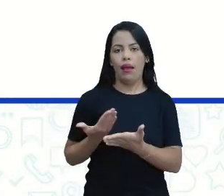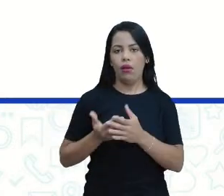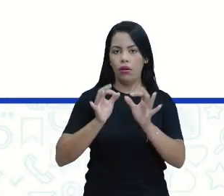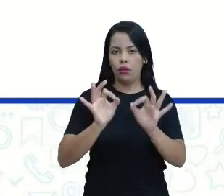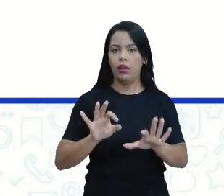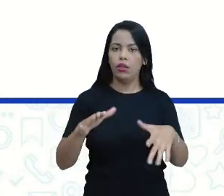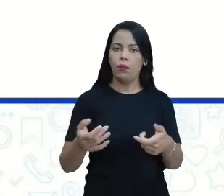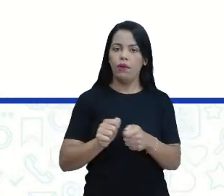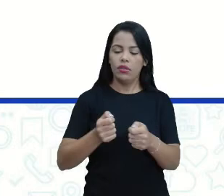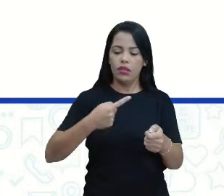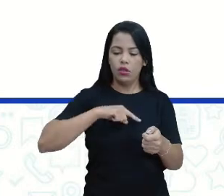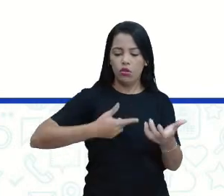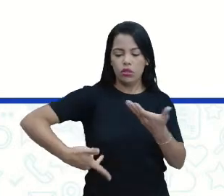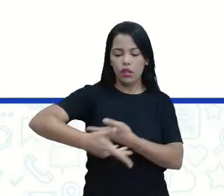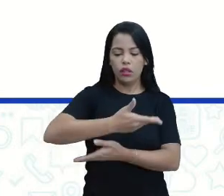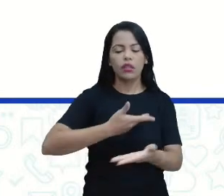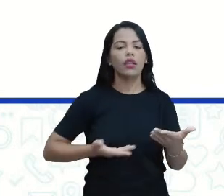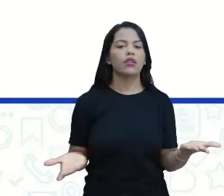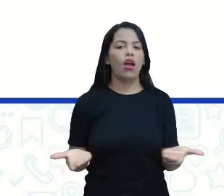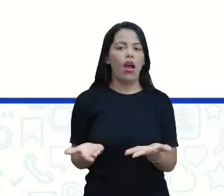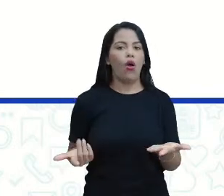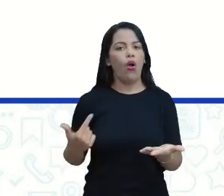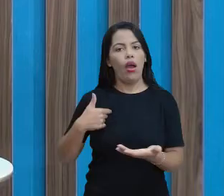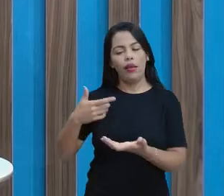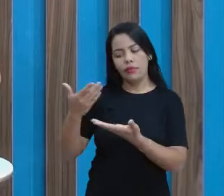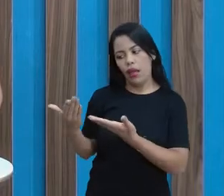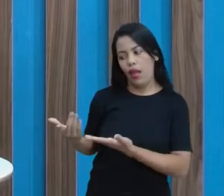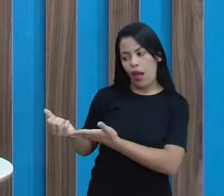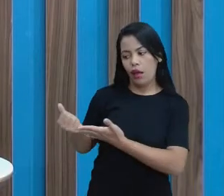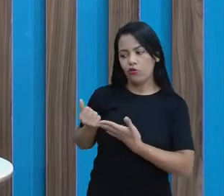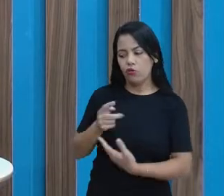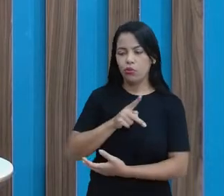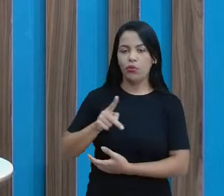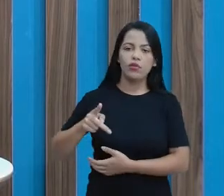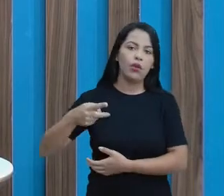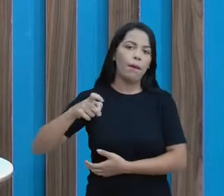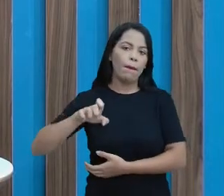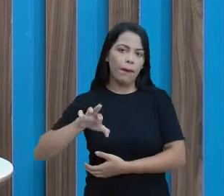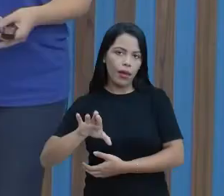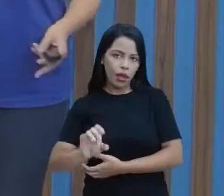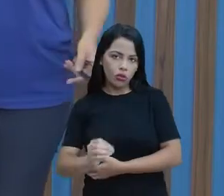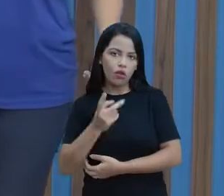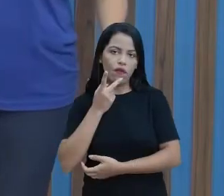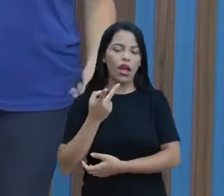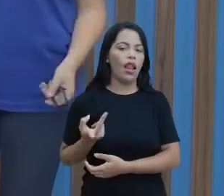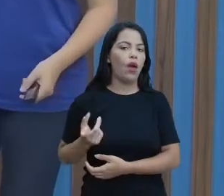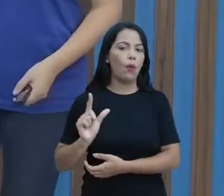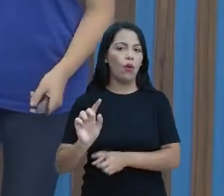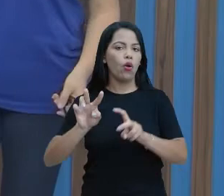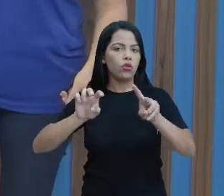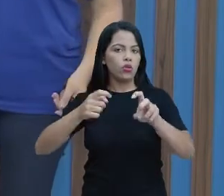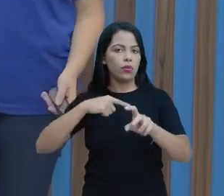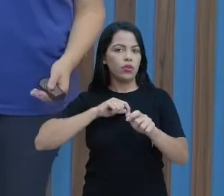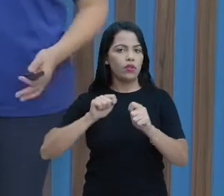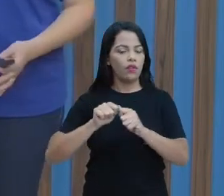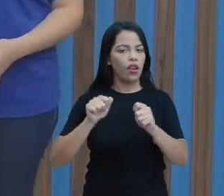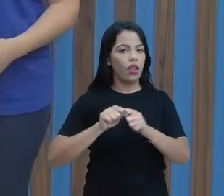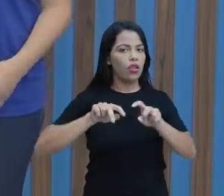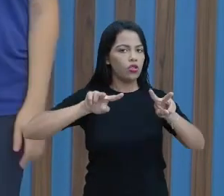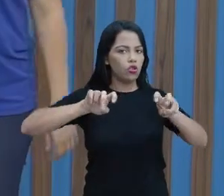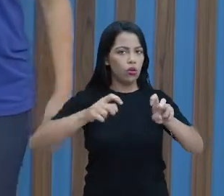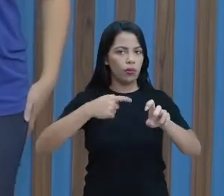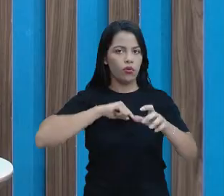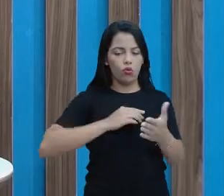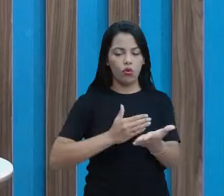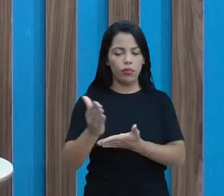hoje eu conto com a ajuda do professor Pedro. Vou passar a palavrinha para ele falar um pouquinho sobre e aí fazer as considerações iniciais da nossa aula. Diga